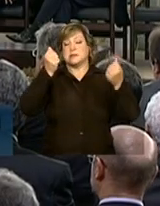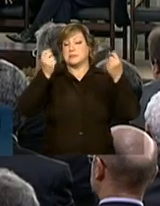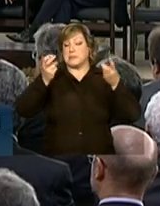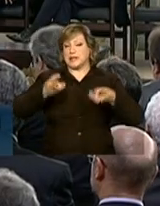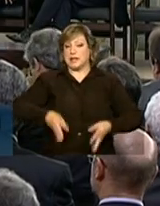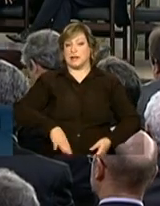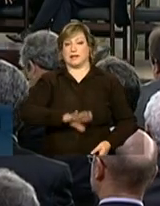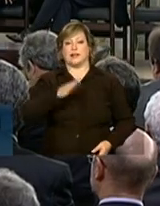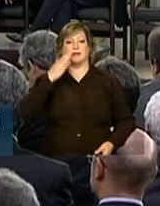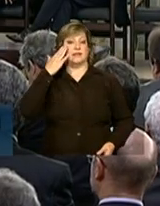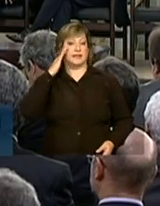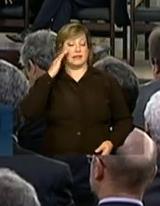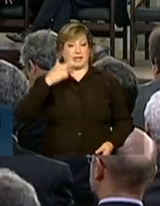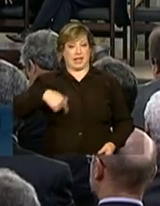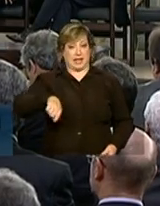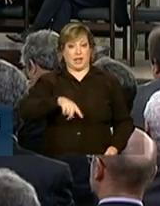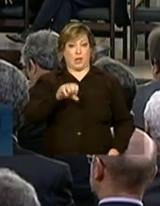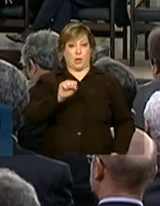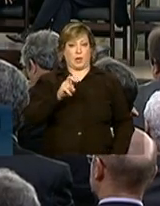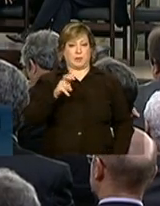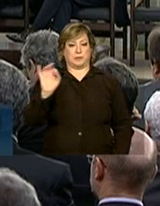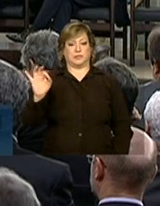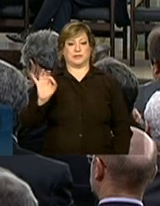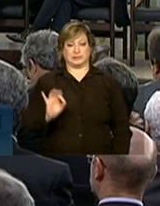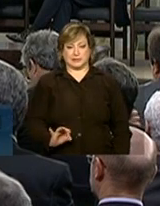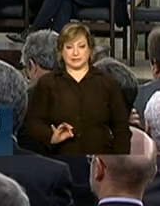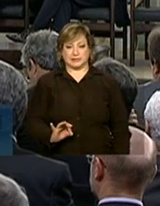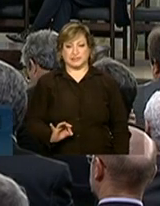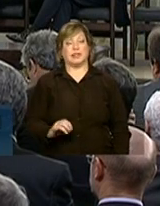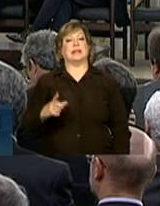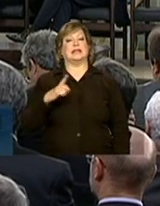que nesses 85%,